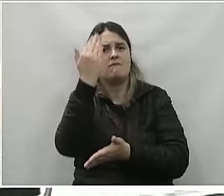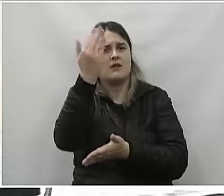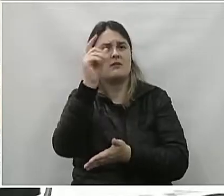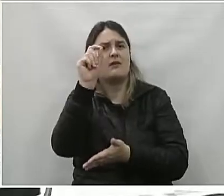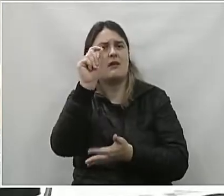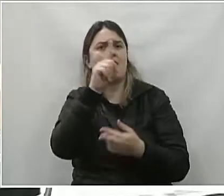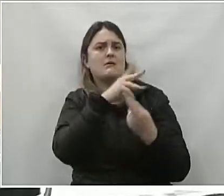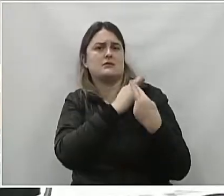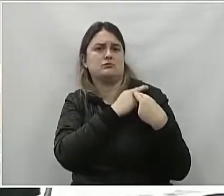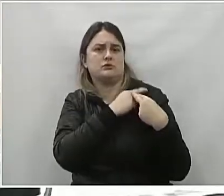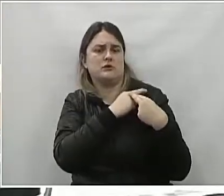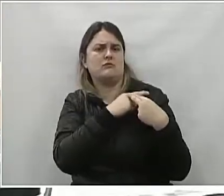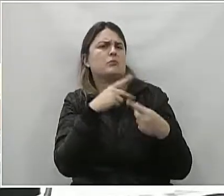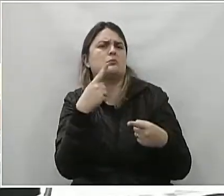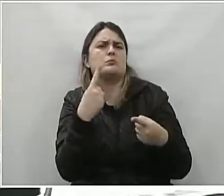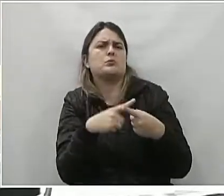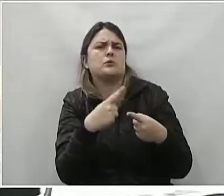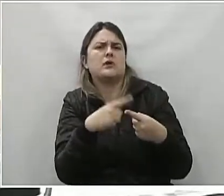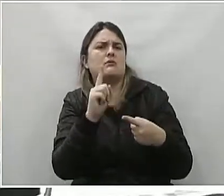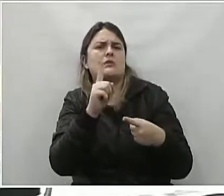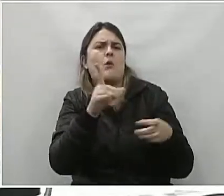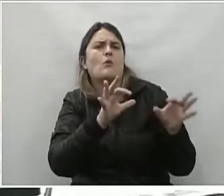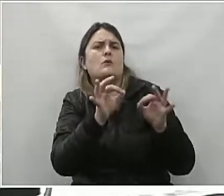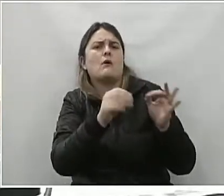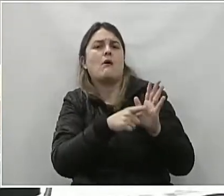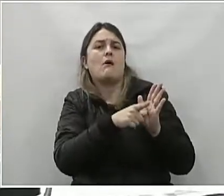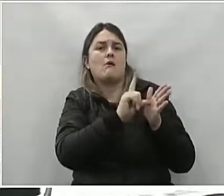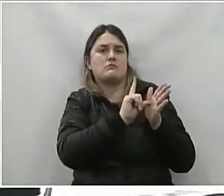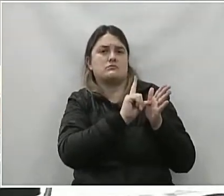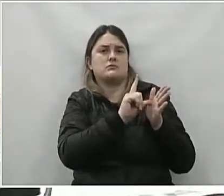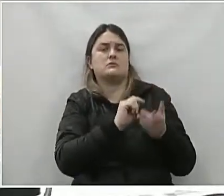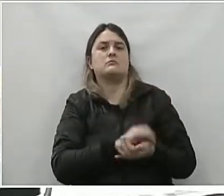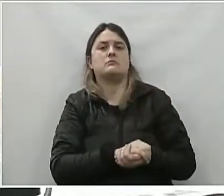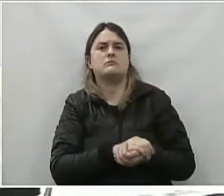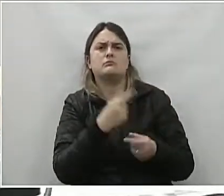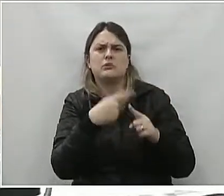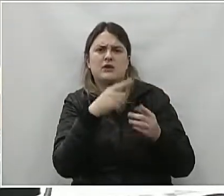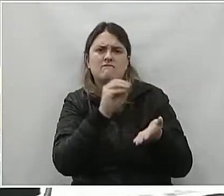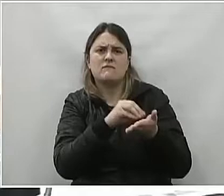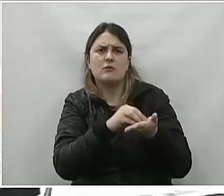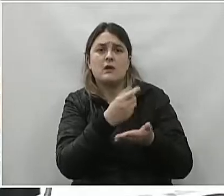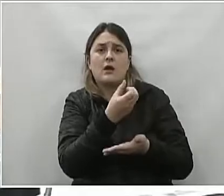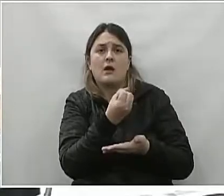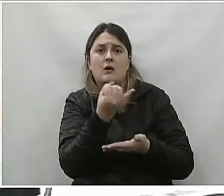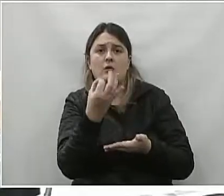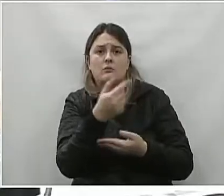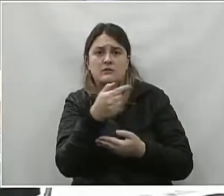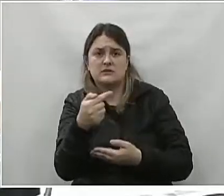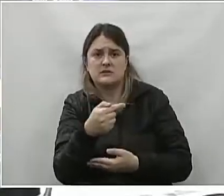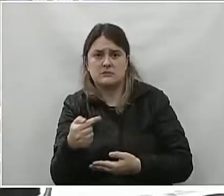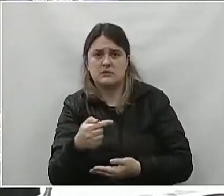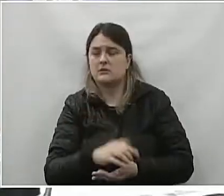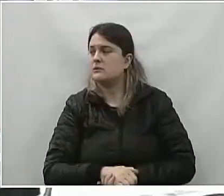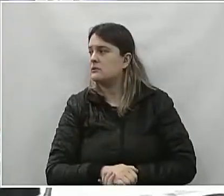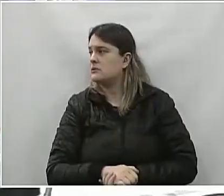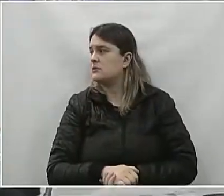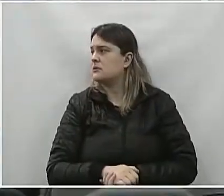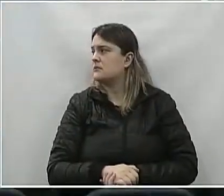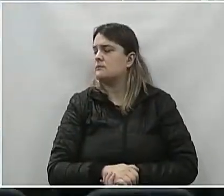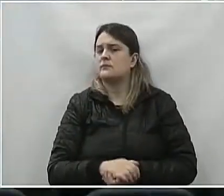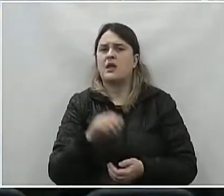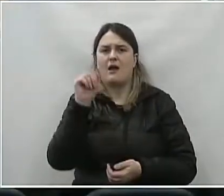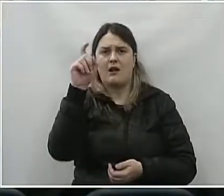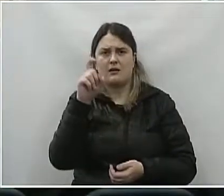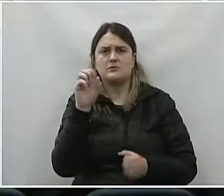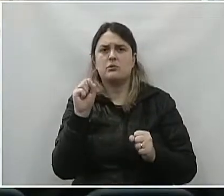está presidindo, o porquê não se organizaram antes. Porque faltam algumas semanas. Isso que é uma parte, vereador. Vale só